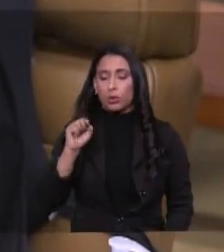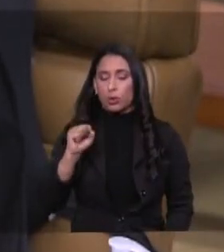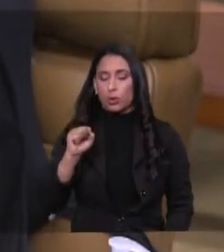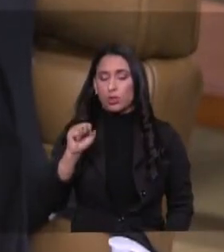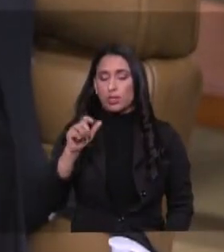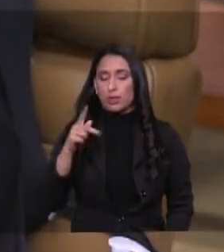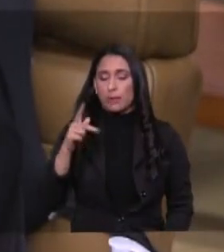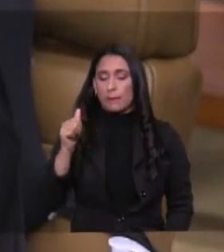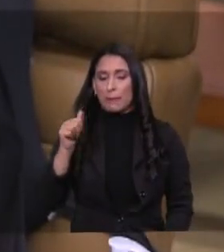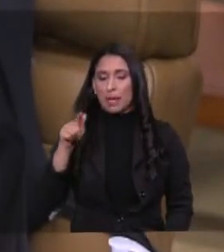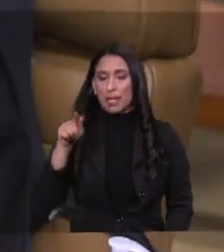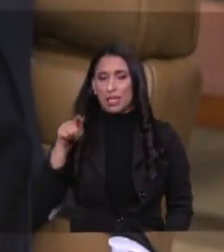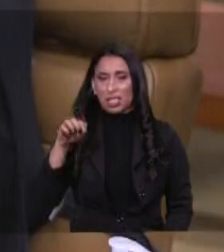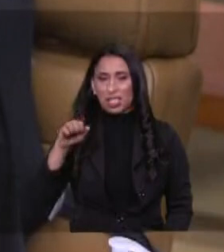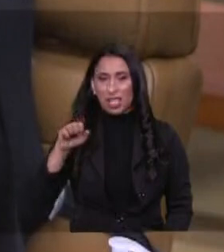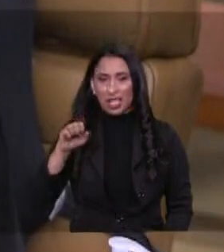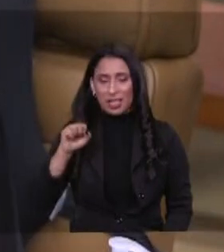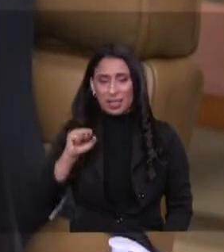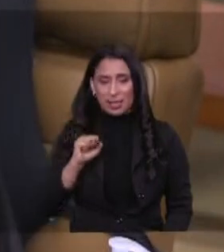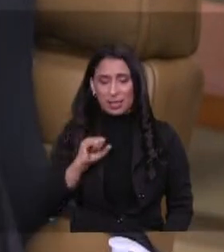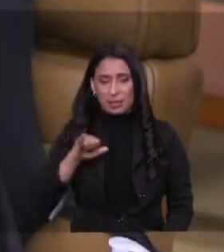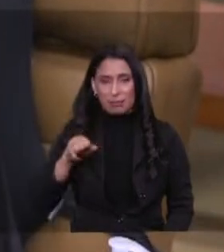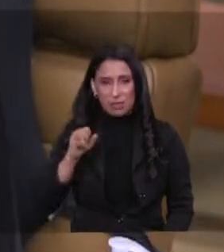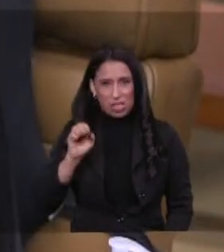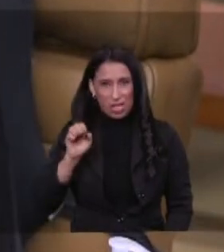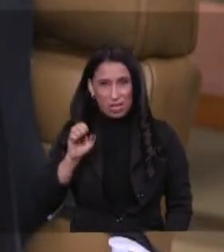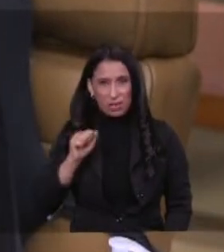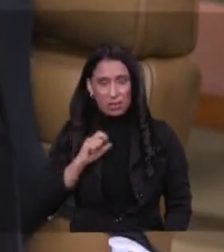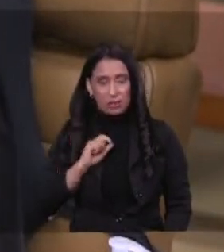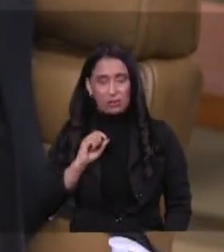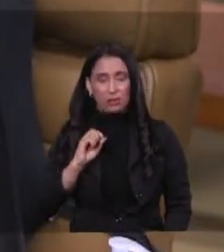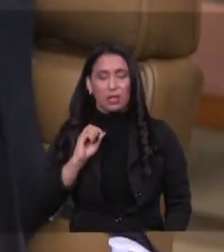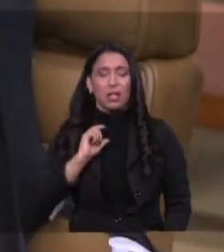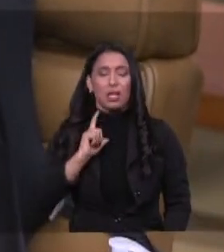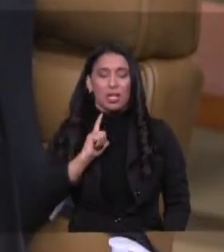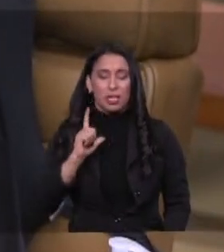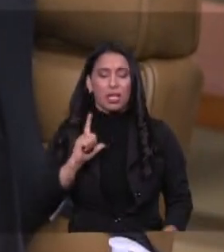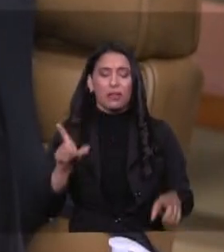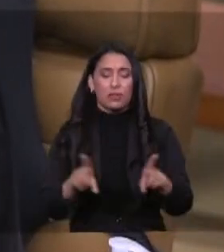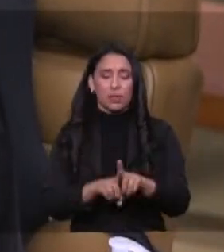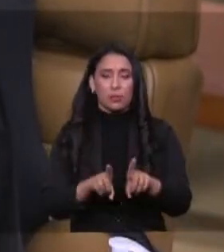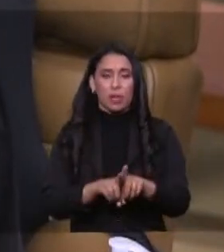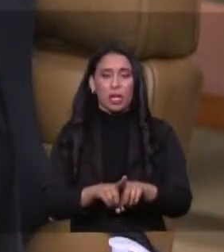Nesse contexto, também menciono precedente da Suprema Corte do Canadá,